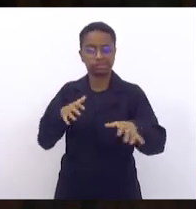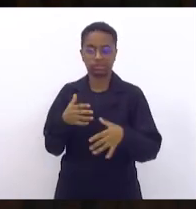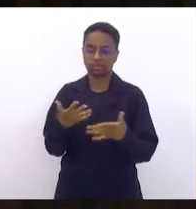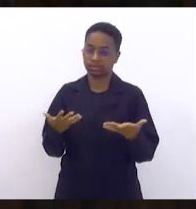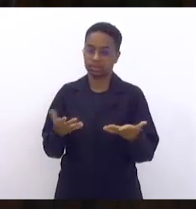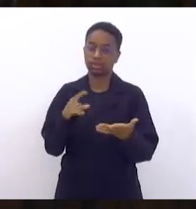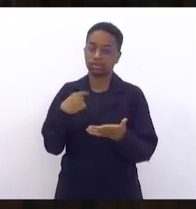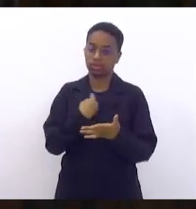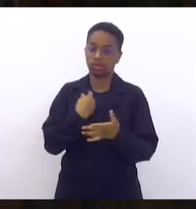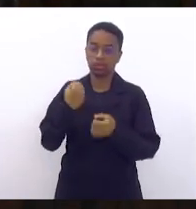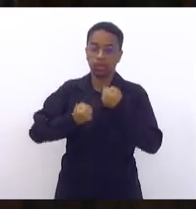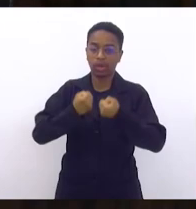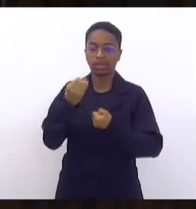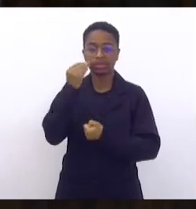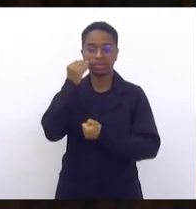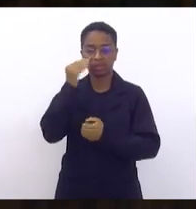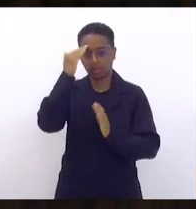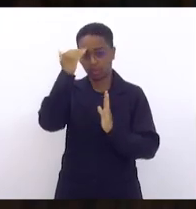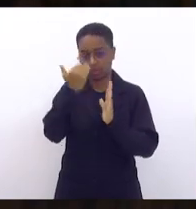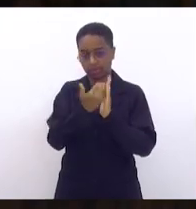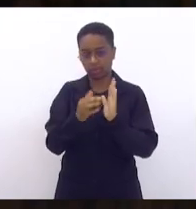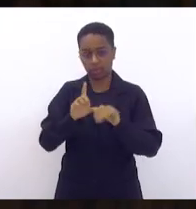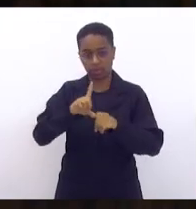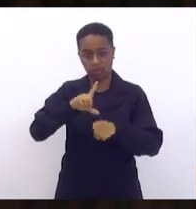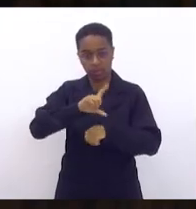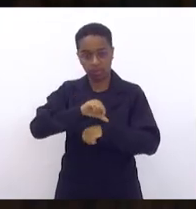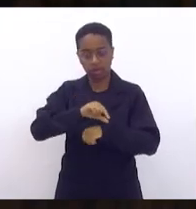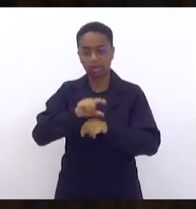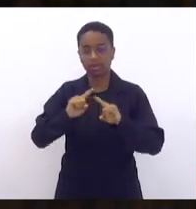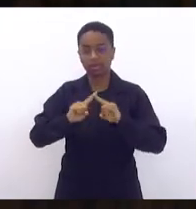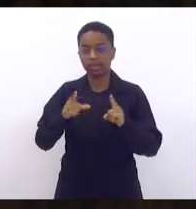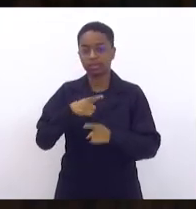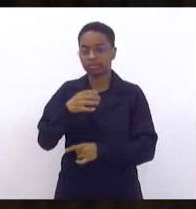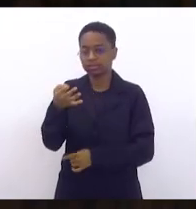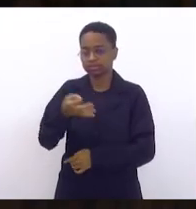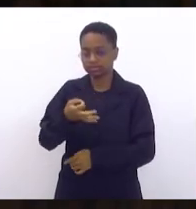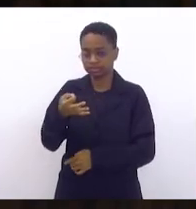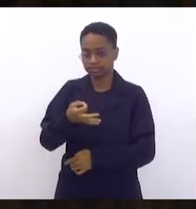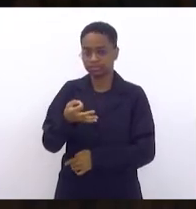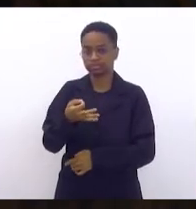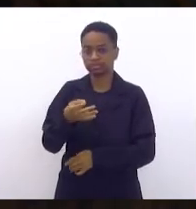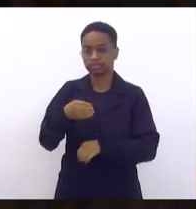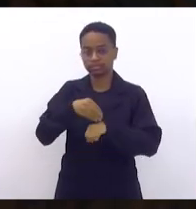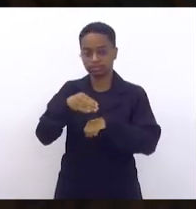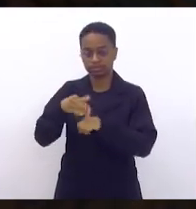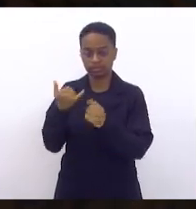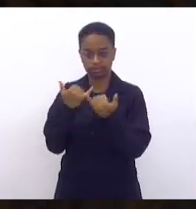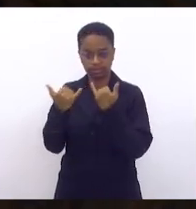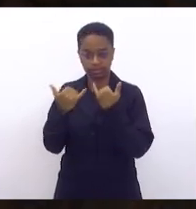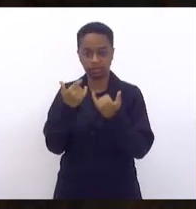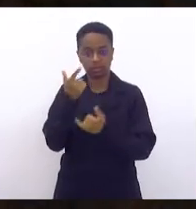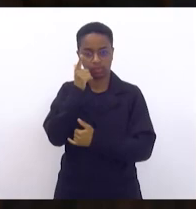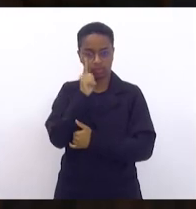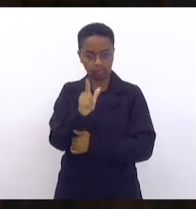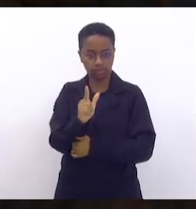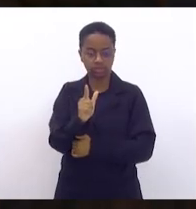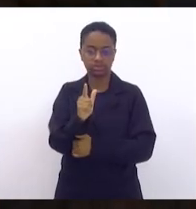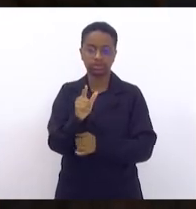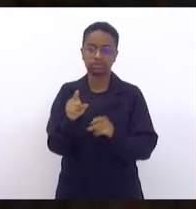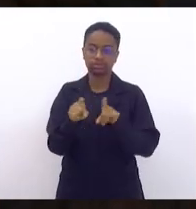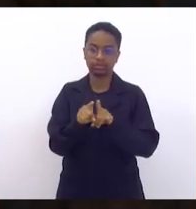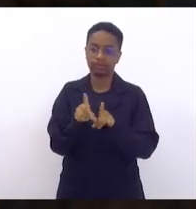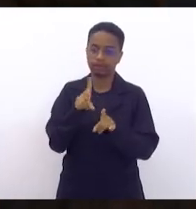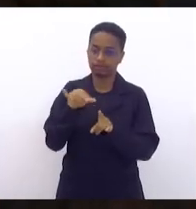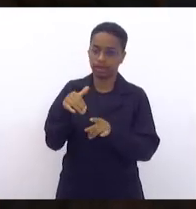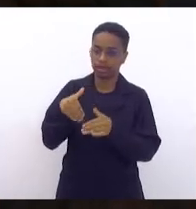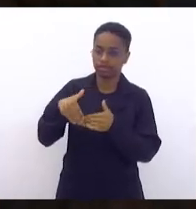gente tá aqui correndo para cumprir o nosso horário mas é com certeza toda a mensagem toda informação chegou e vai chegar não posso